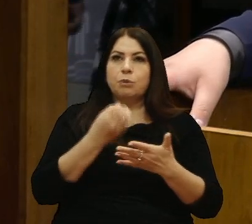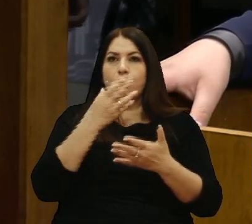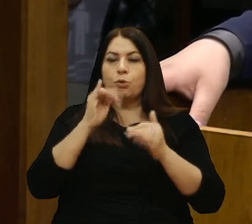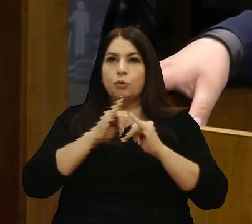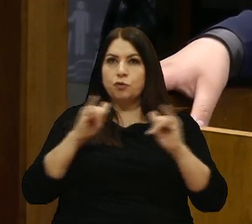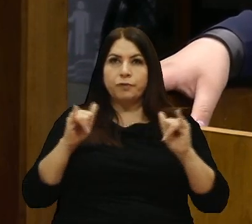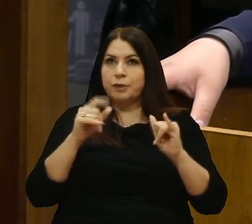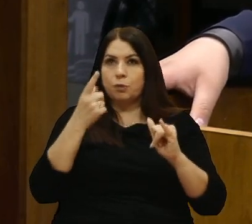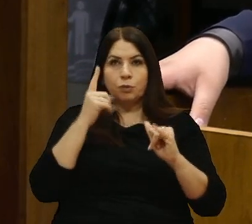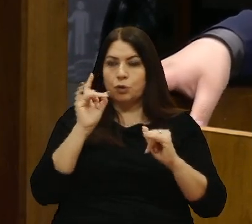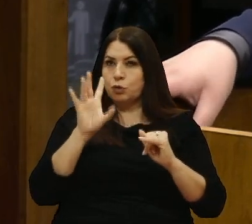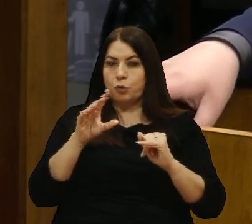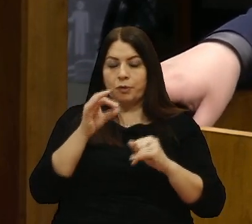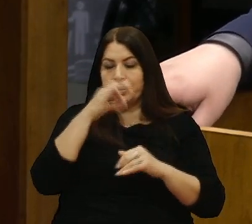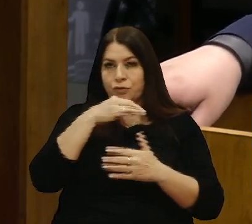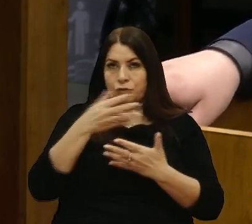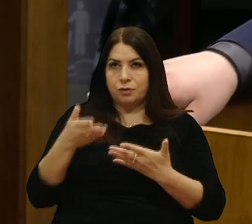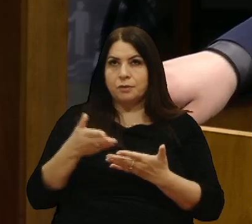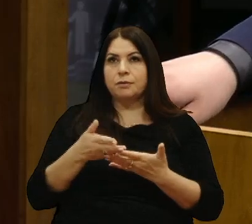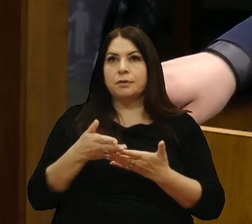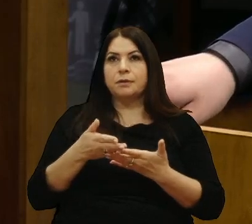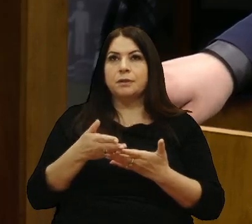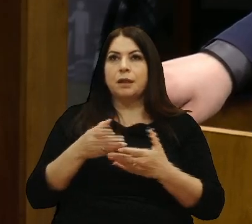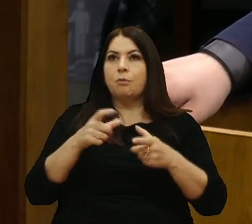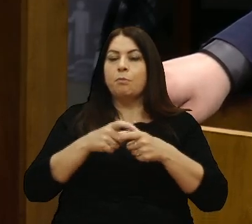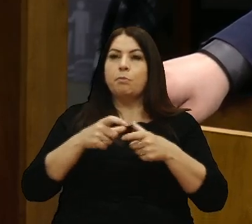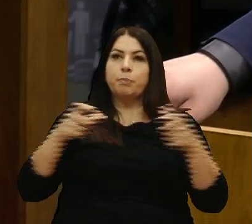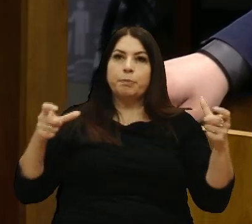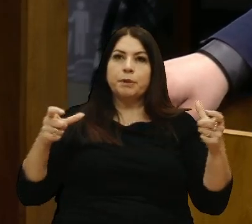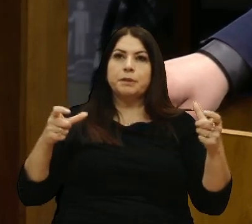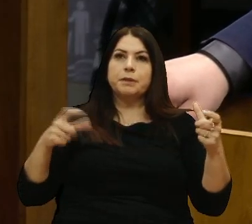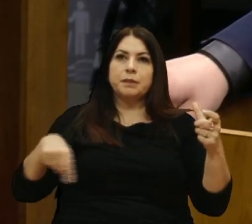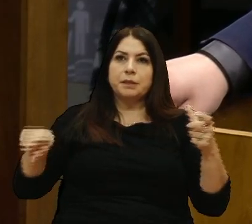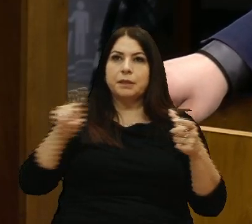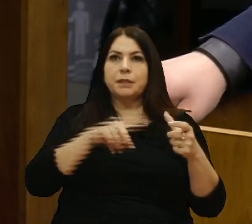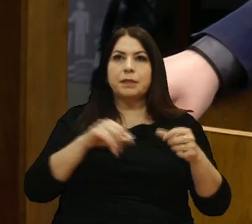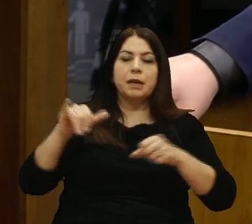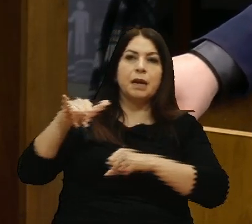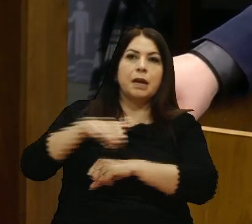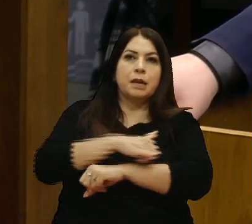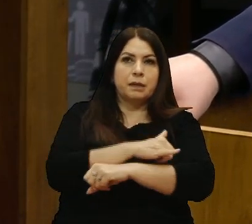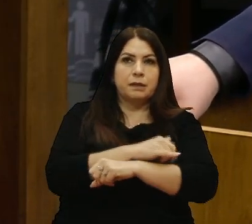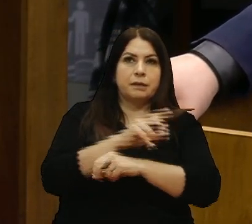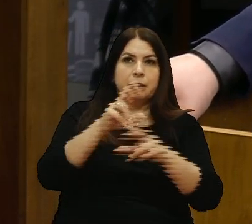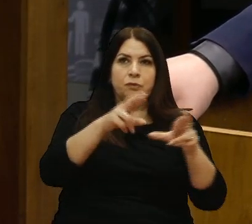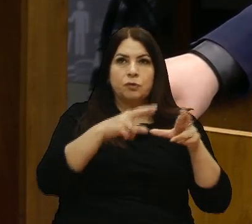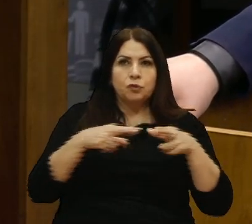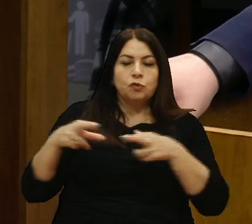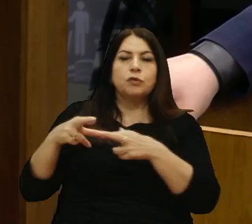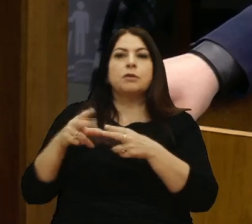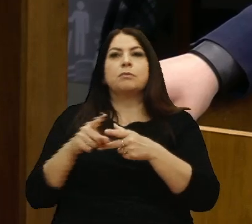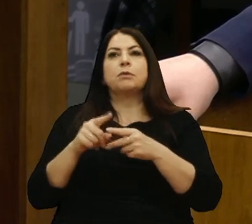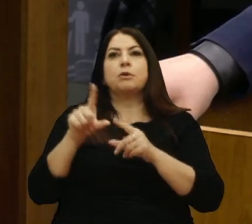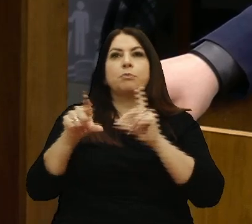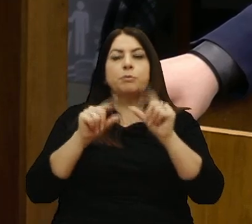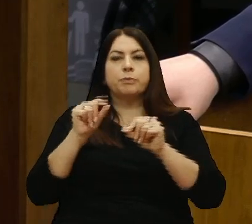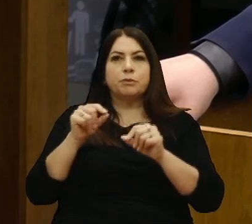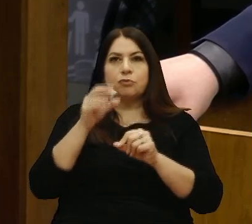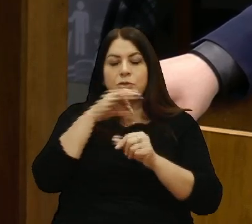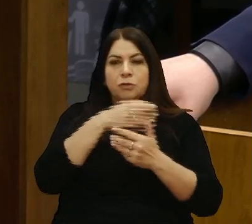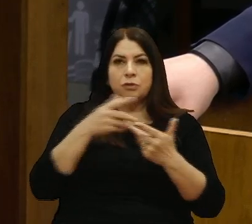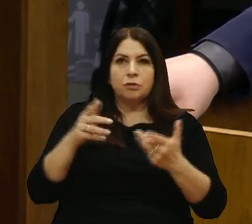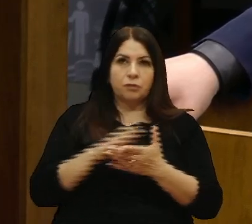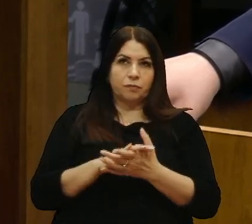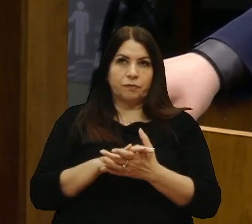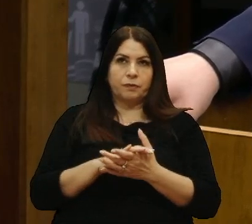que não ganha somente Caxias do Sul com isso. É uma ampliação da malha aérea da nossa região, é uma opção de Caxias do Sul